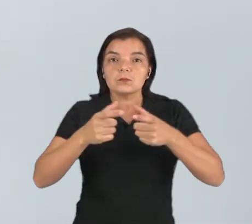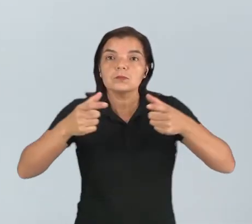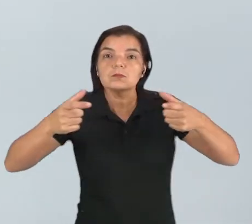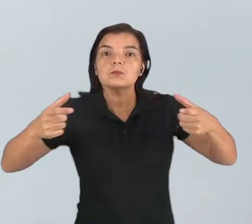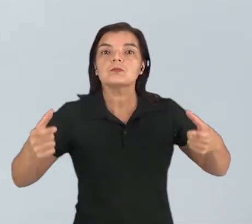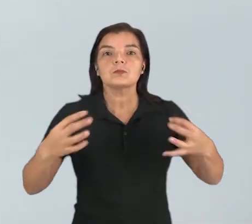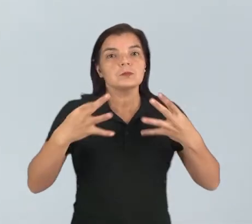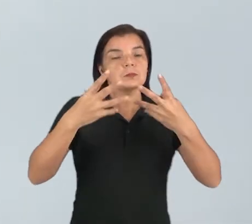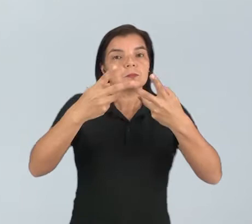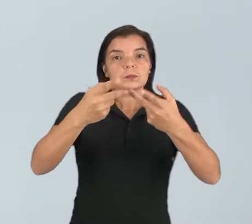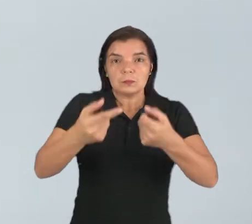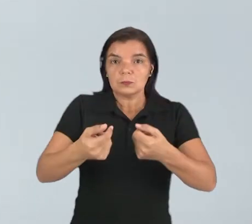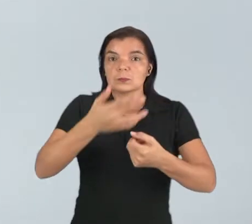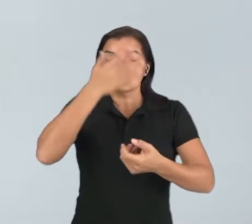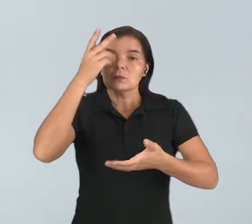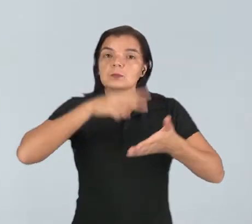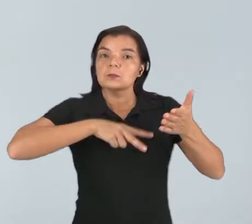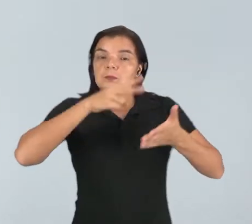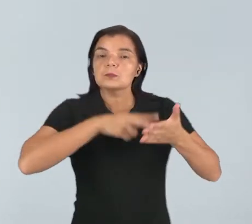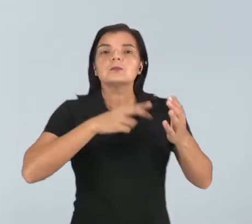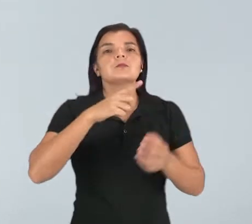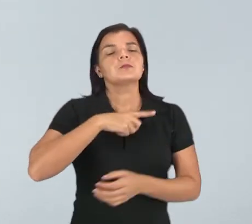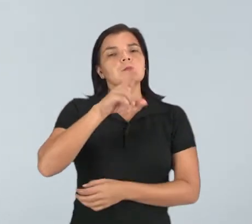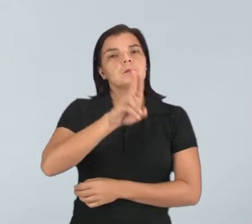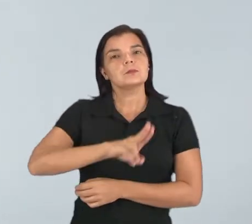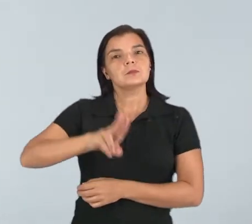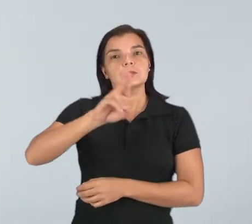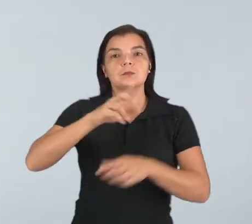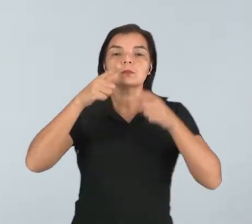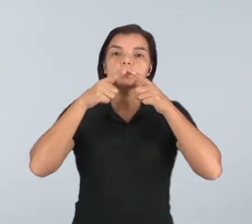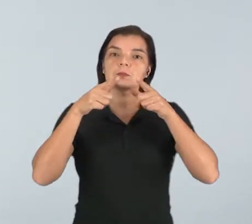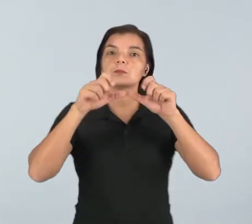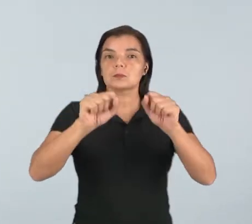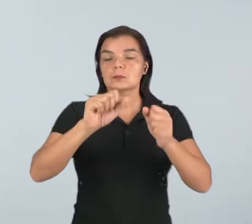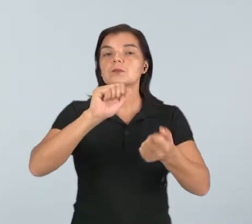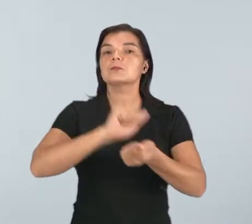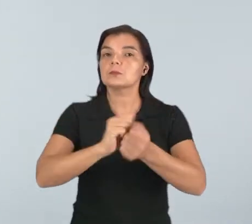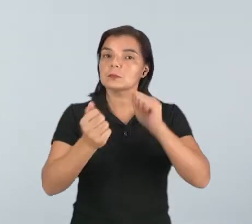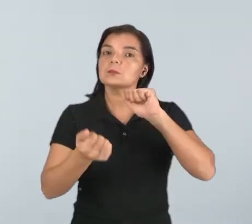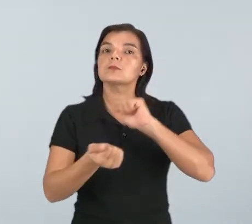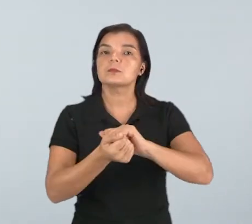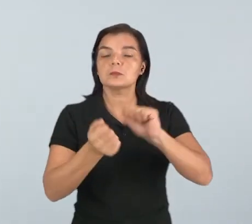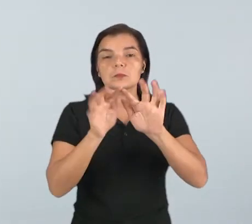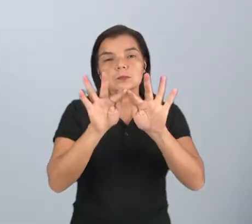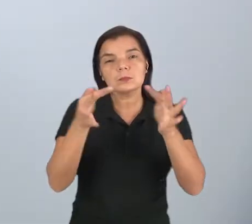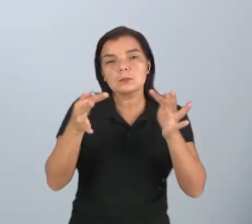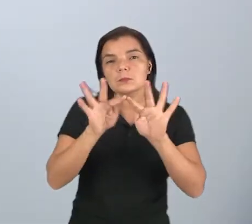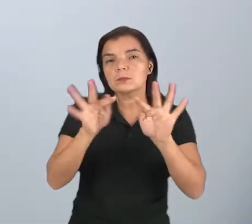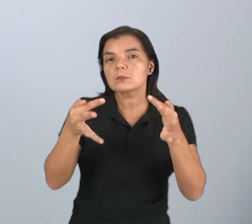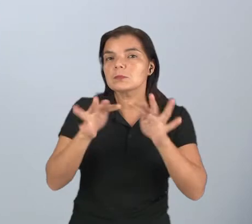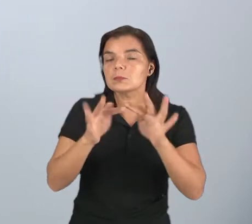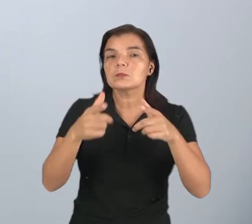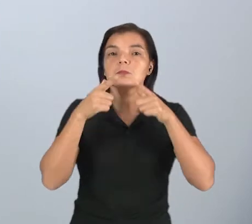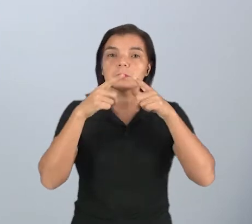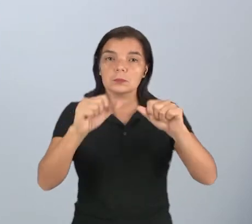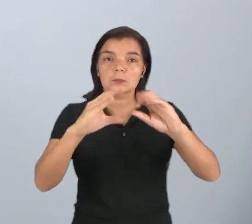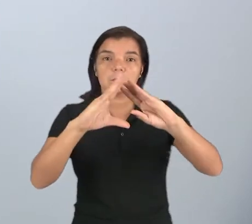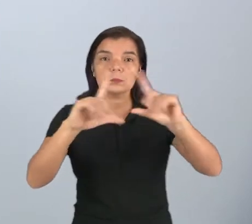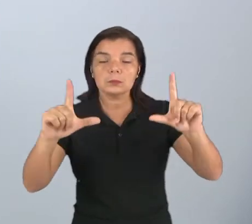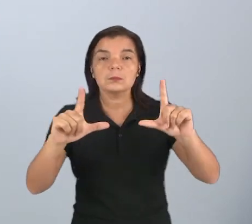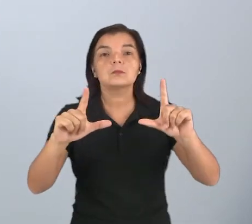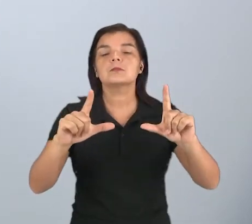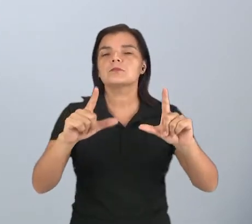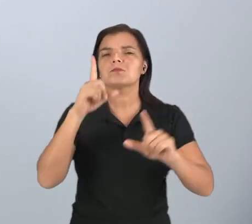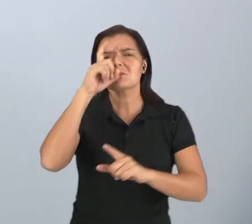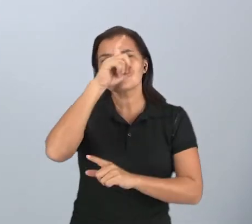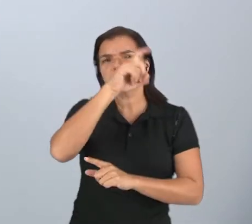aí, todos os tipos de leitores, então eu tenho que usar uma linguagem adequada, uma linguagem simples, uma linguagem clara, que não